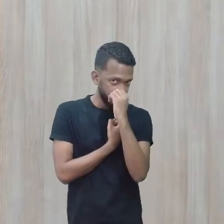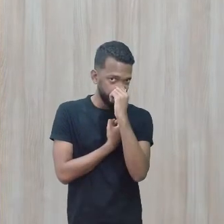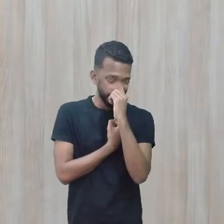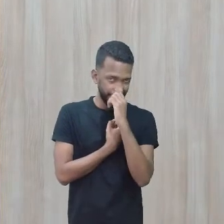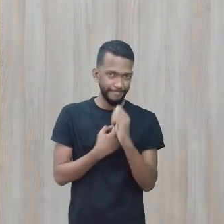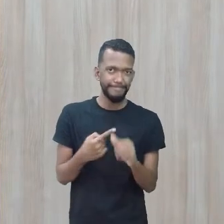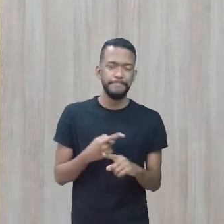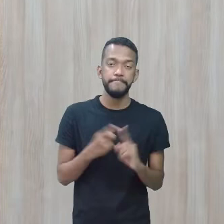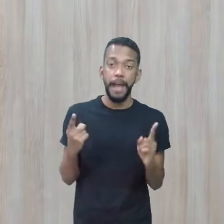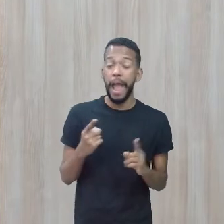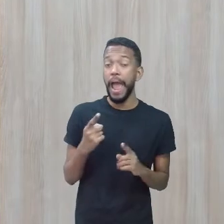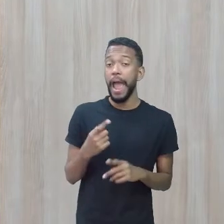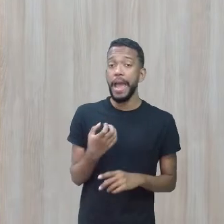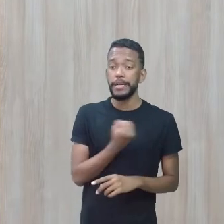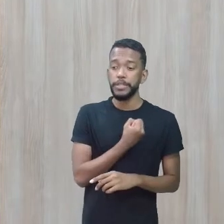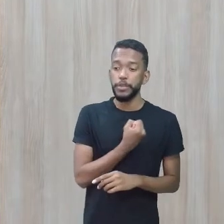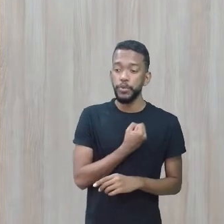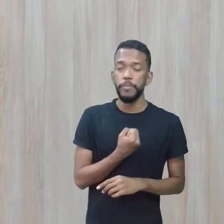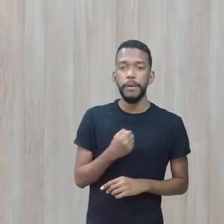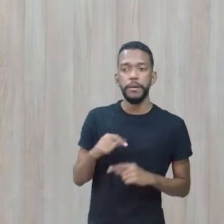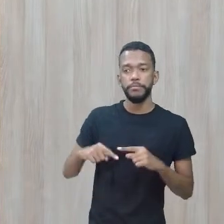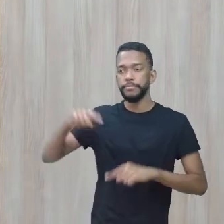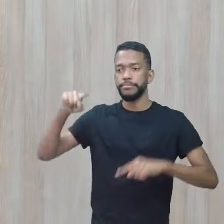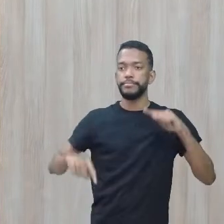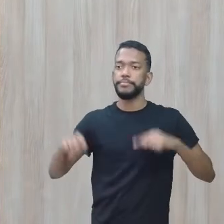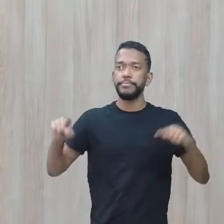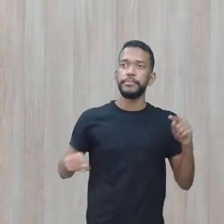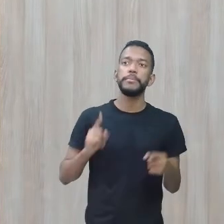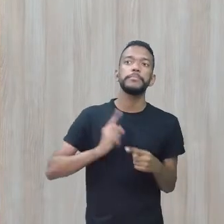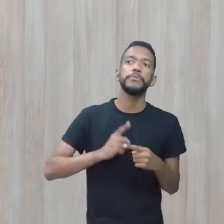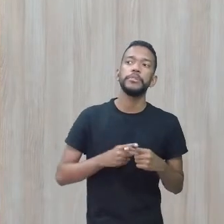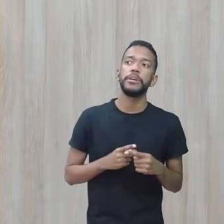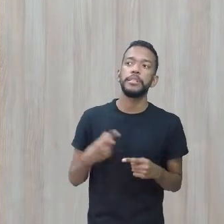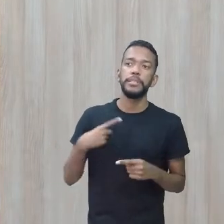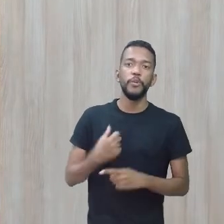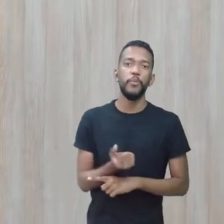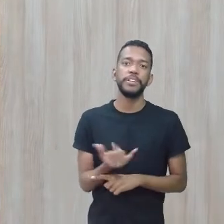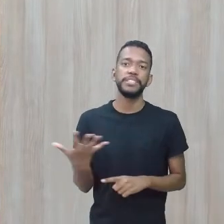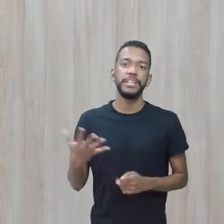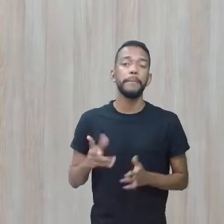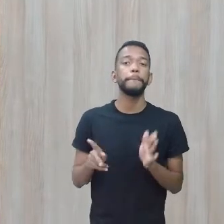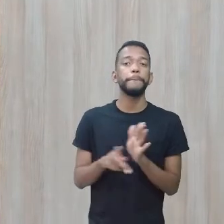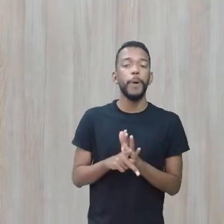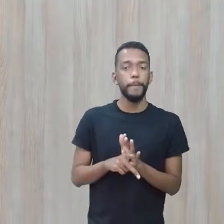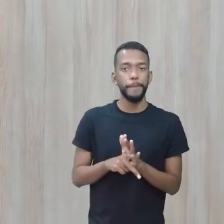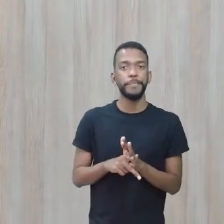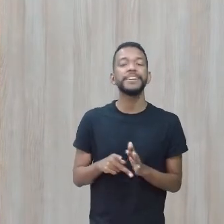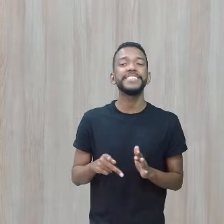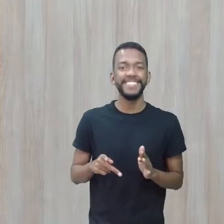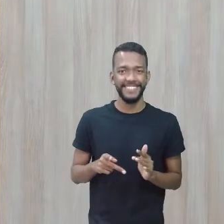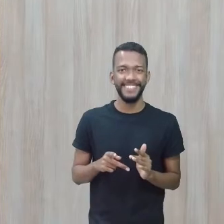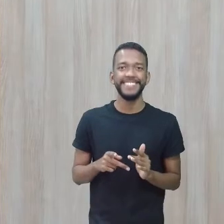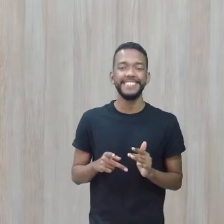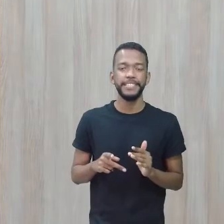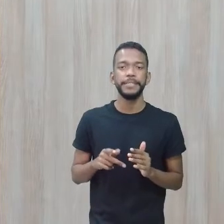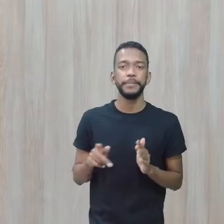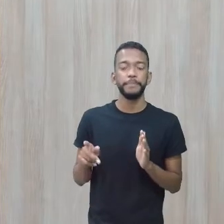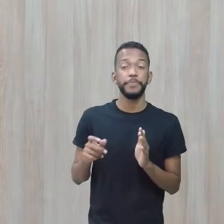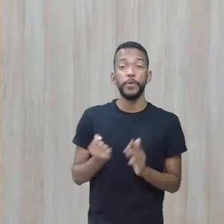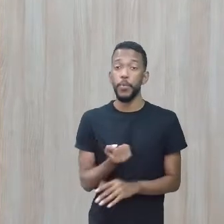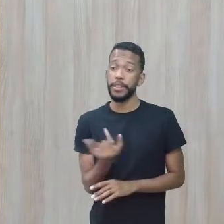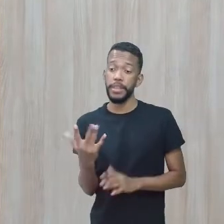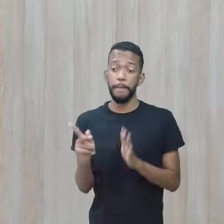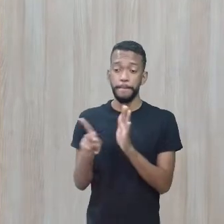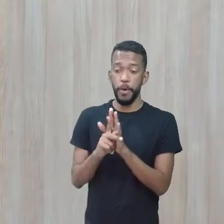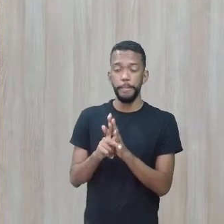Mas acertar mais em número ia ser meio que injusto, né? Porque a quantidade de questões foi diferente para cada um deles.